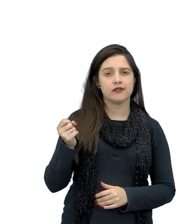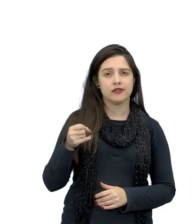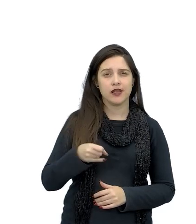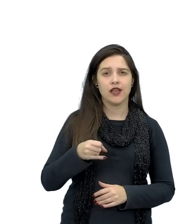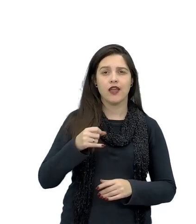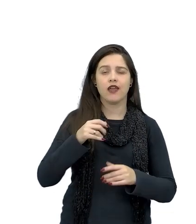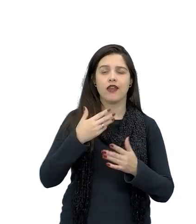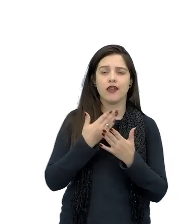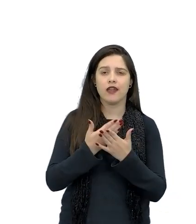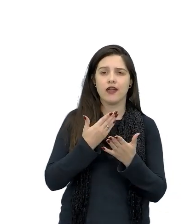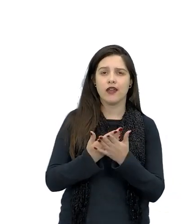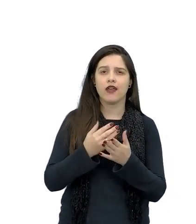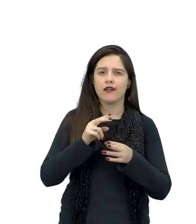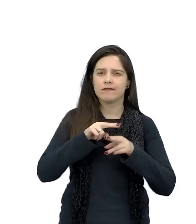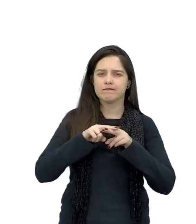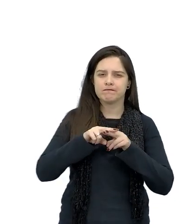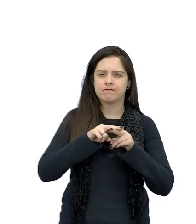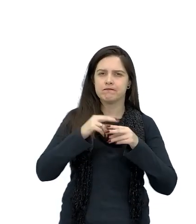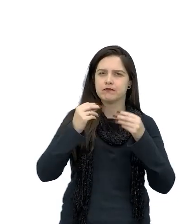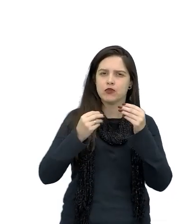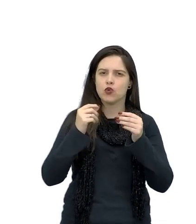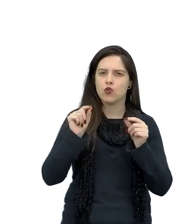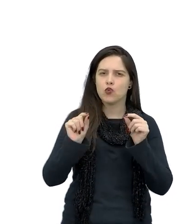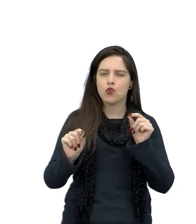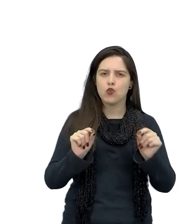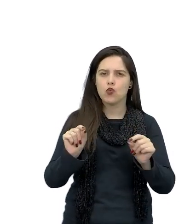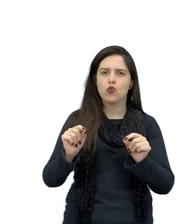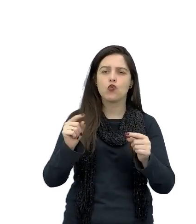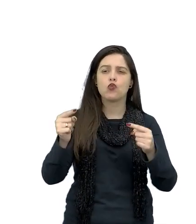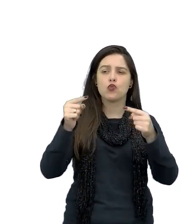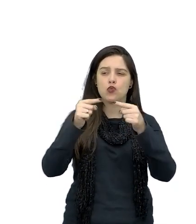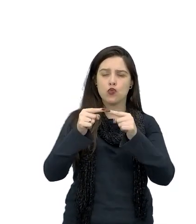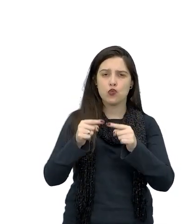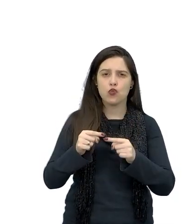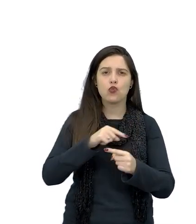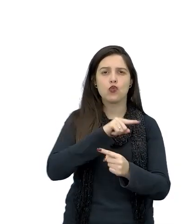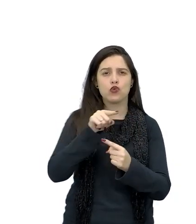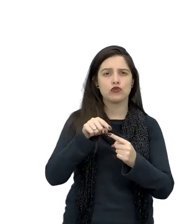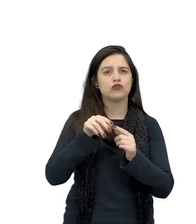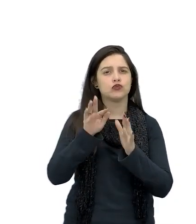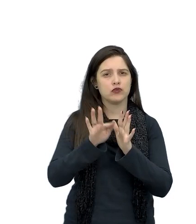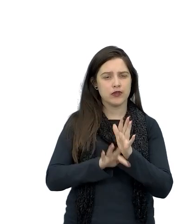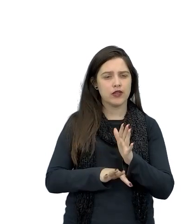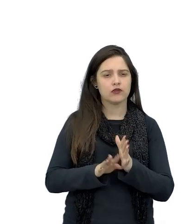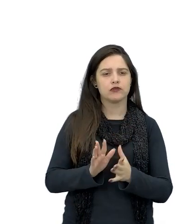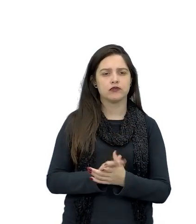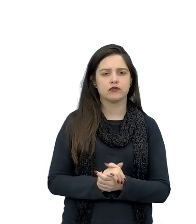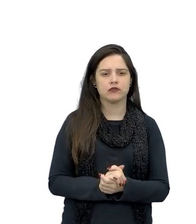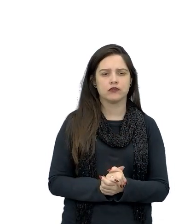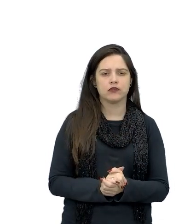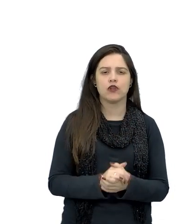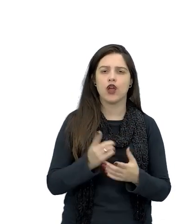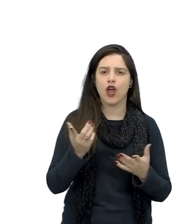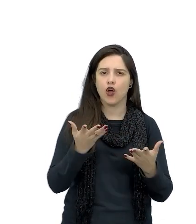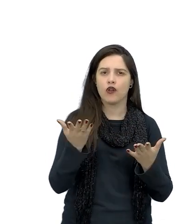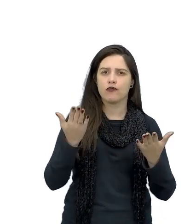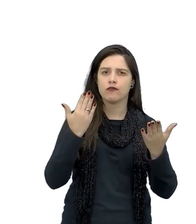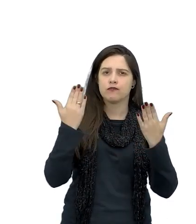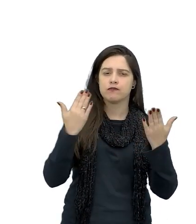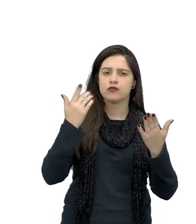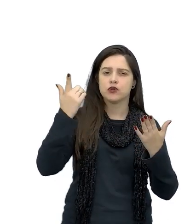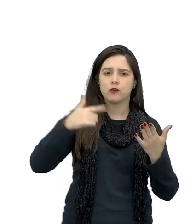de reflexão sobre pontuação de acordo com o sentido do texto. Vamos analisar o